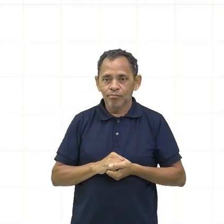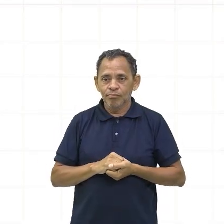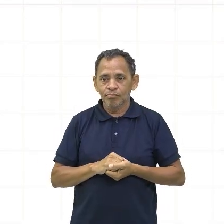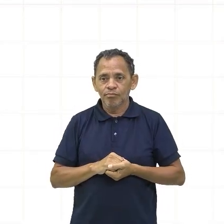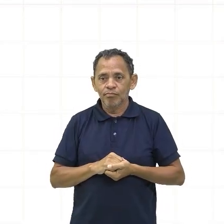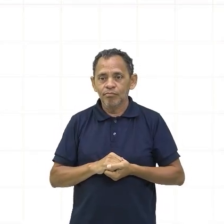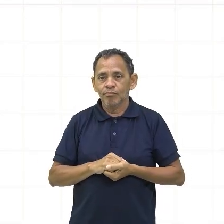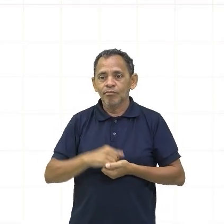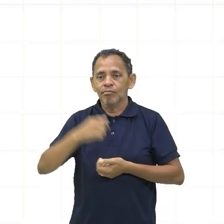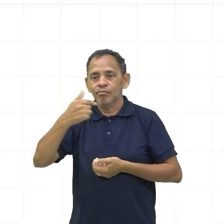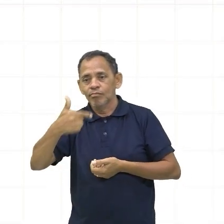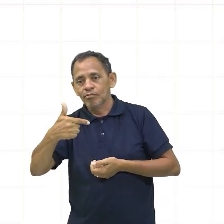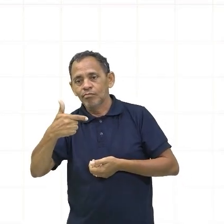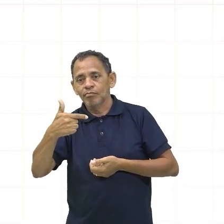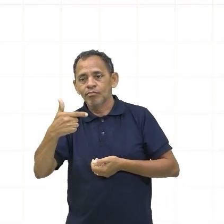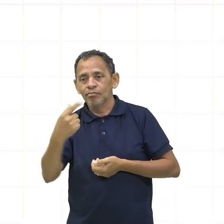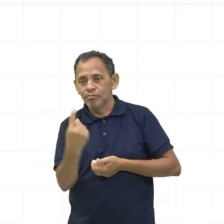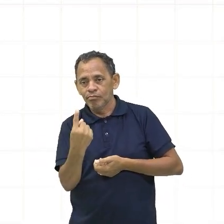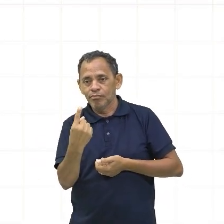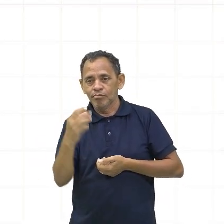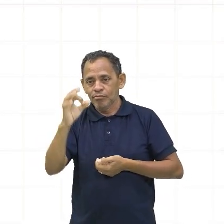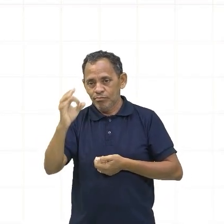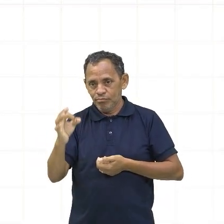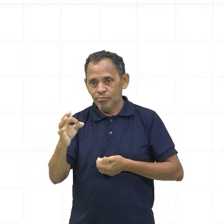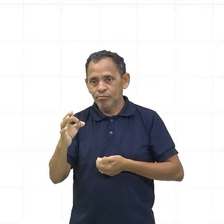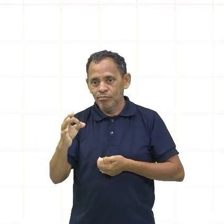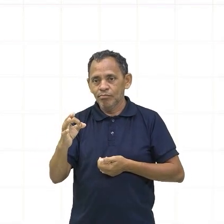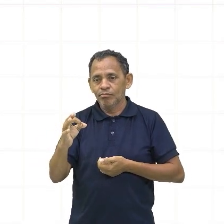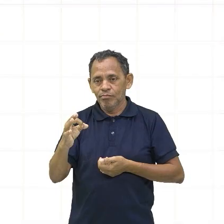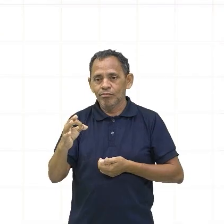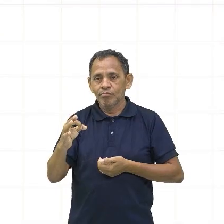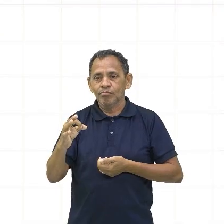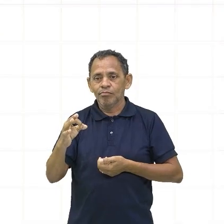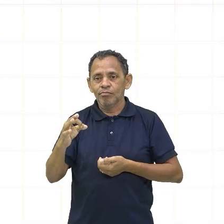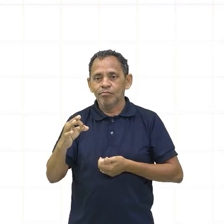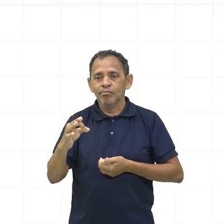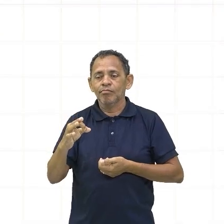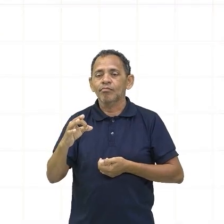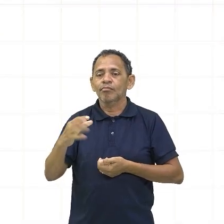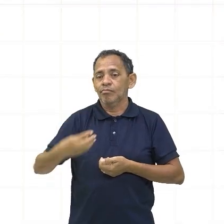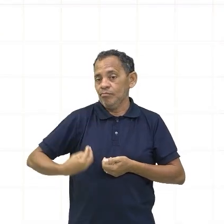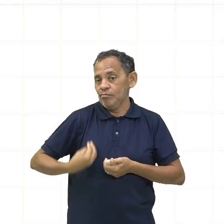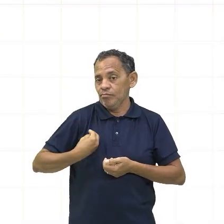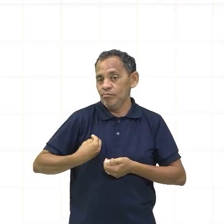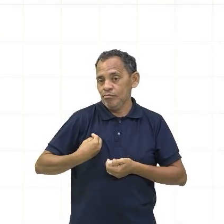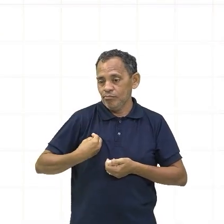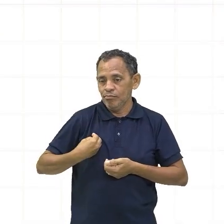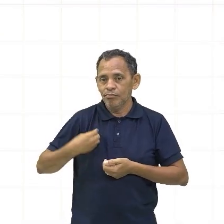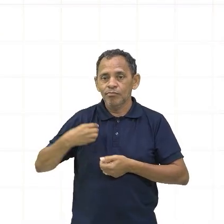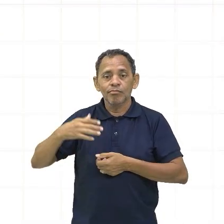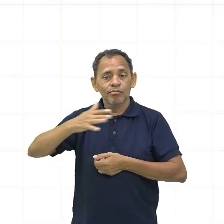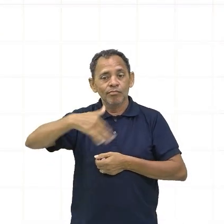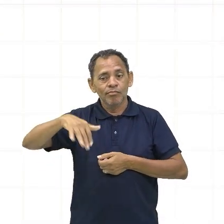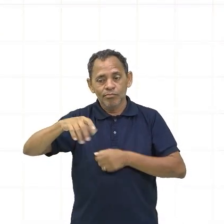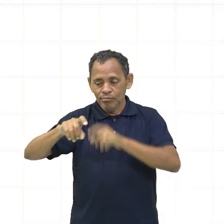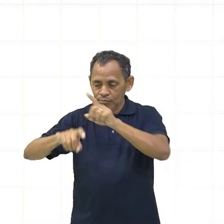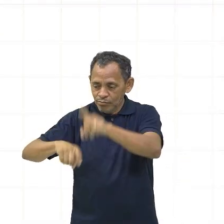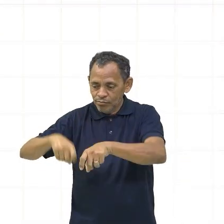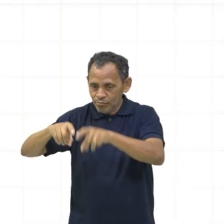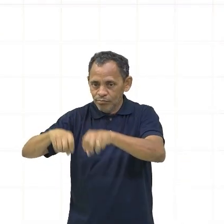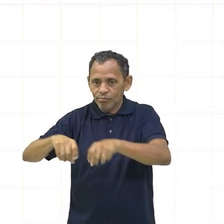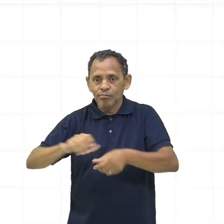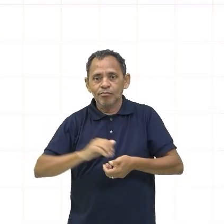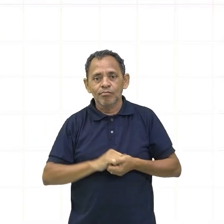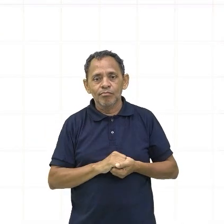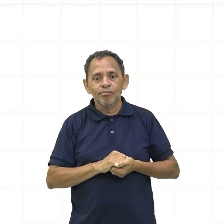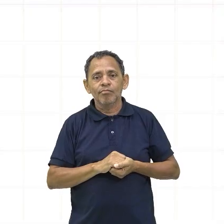E 21% da população amazonense vivem nas áreas rurais, né? E